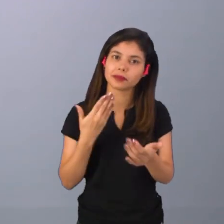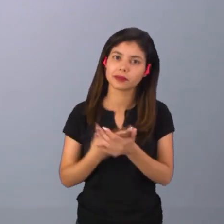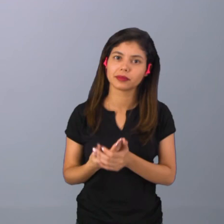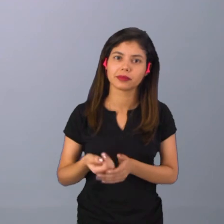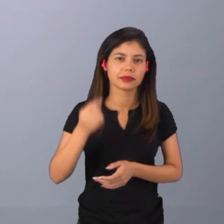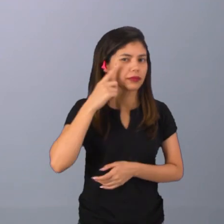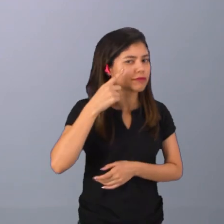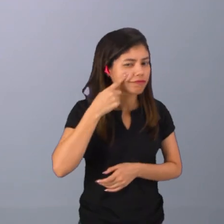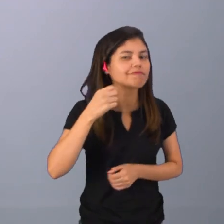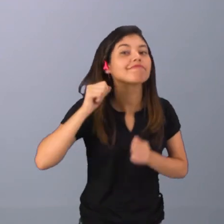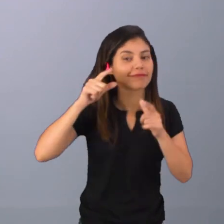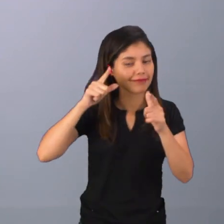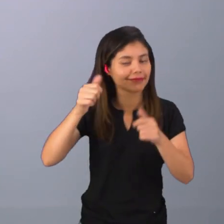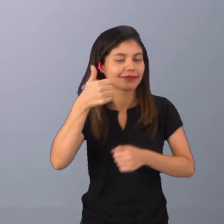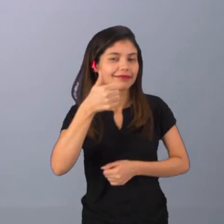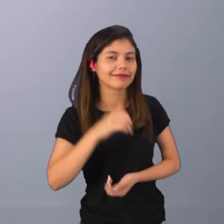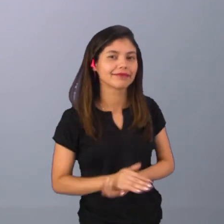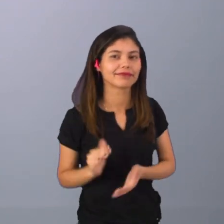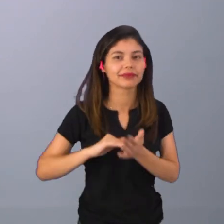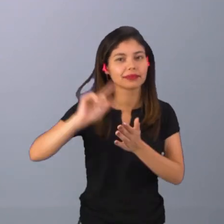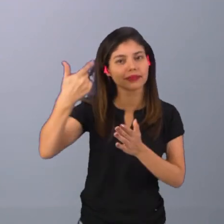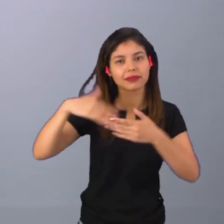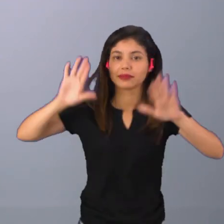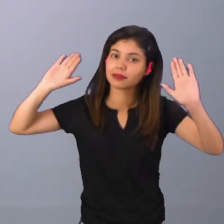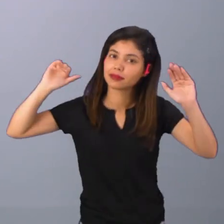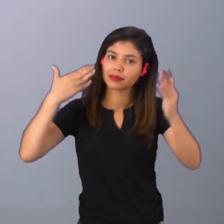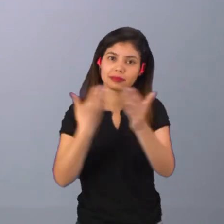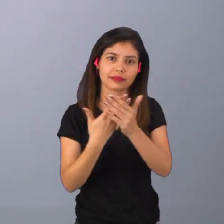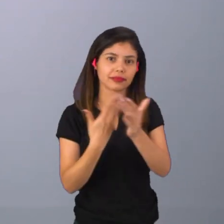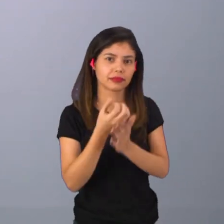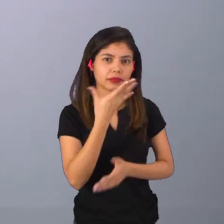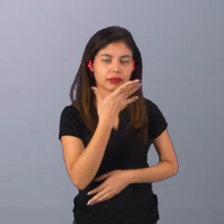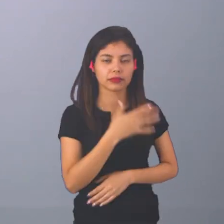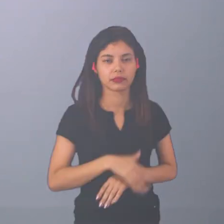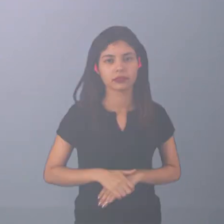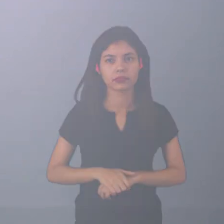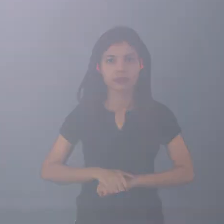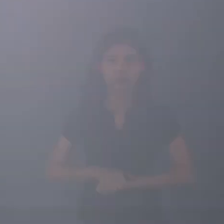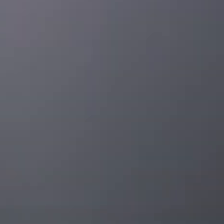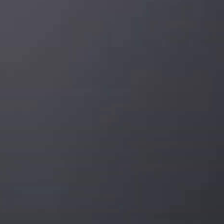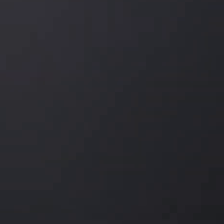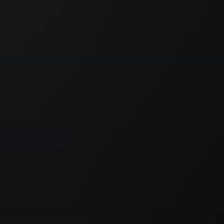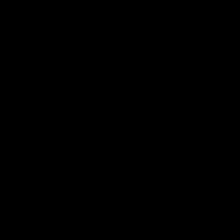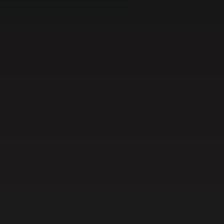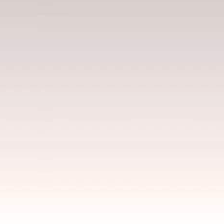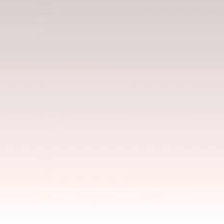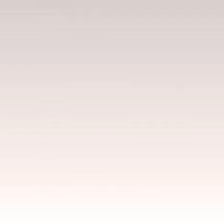as nossas próximas aulas. Fique ligadinho aqui com a gente. Até a próxima e bons estudos!